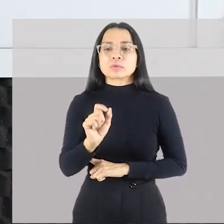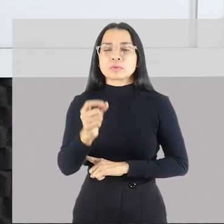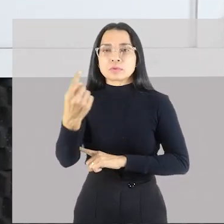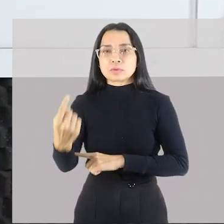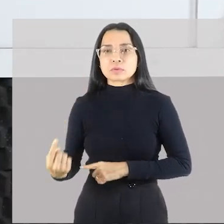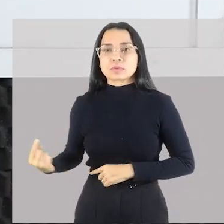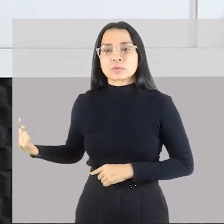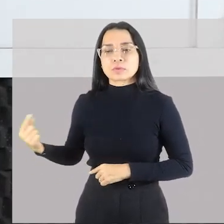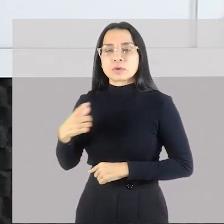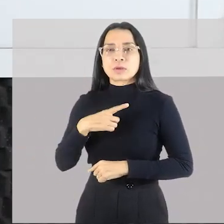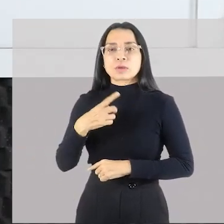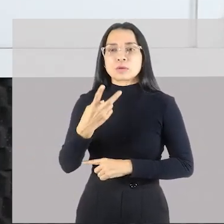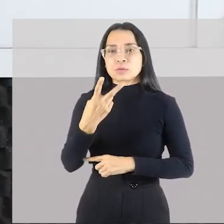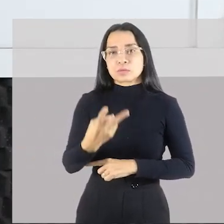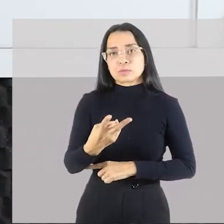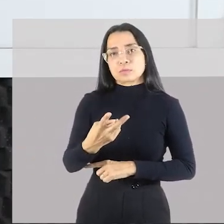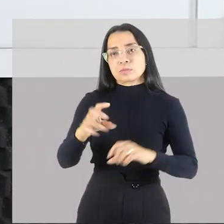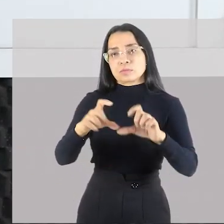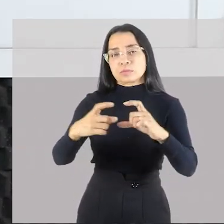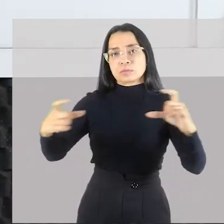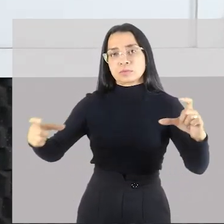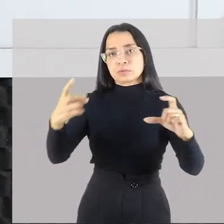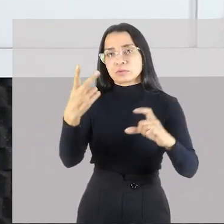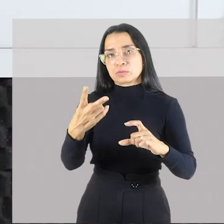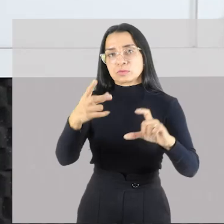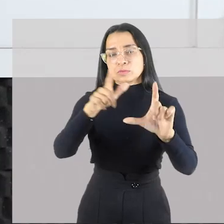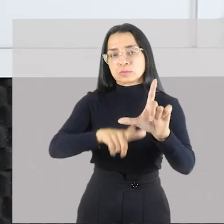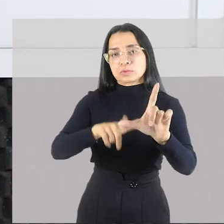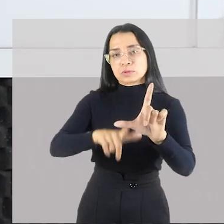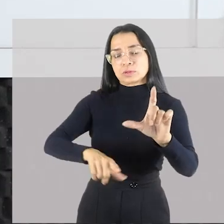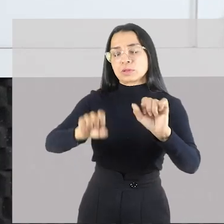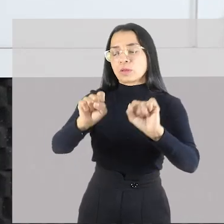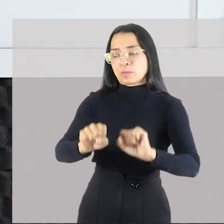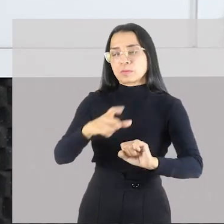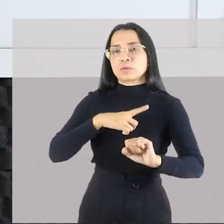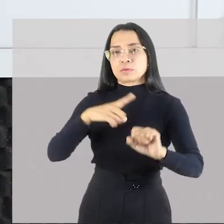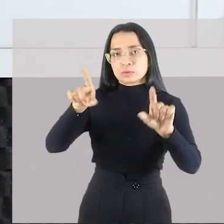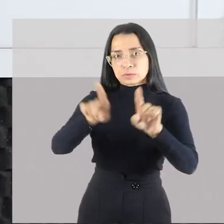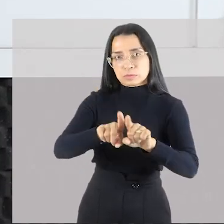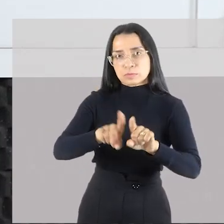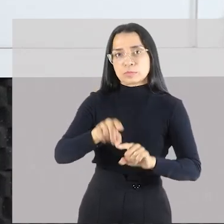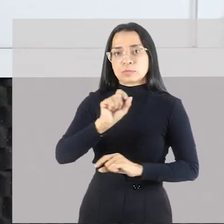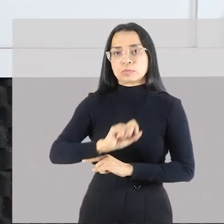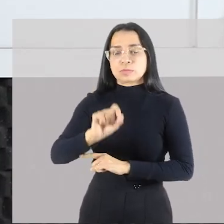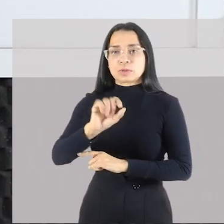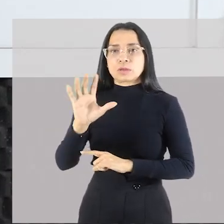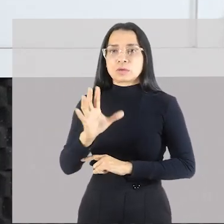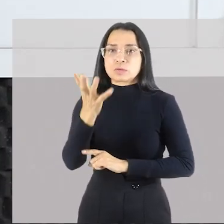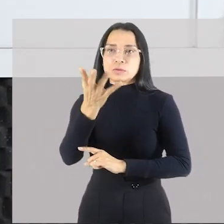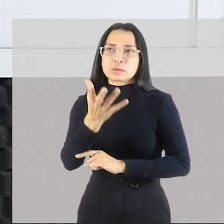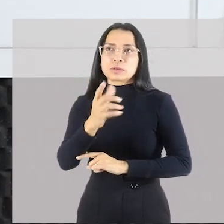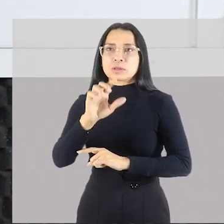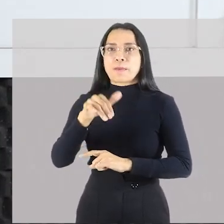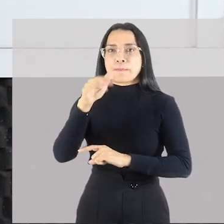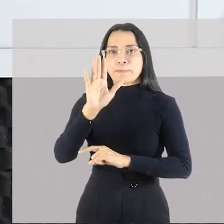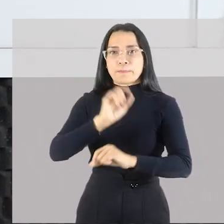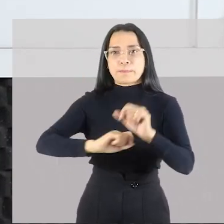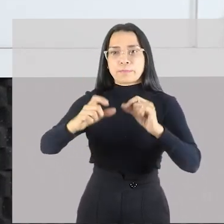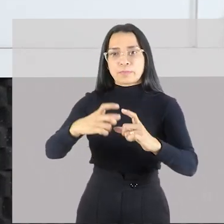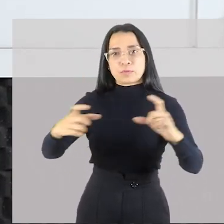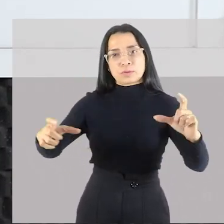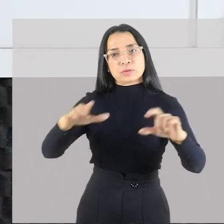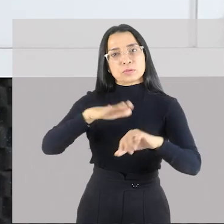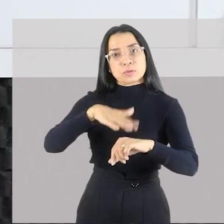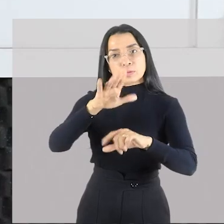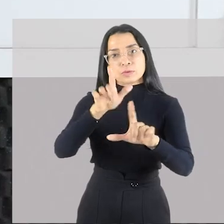2 equações com 2 incógnitas, ou você pode ter com mais equações e mais